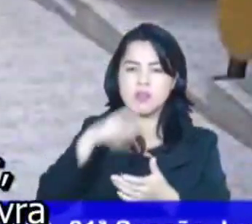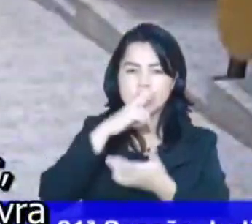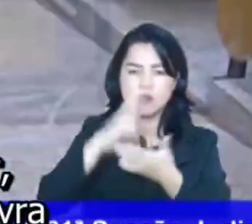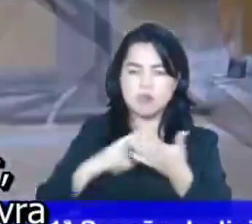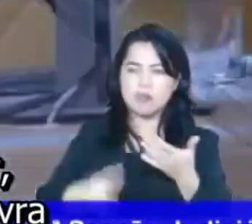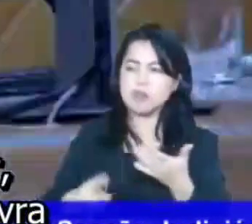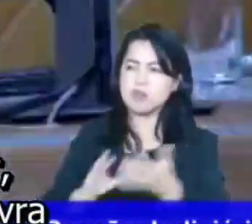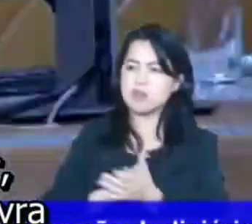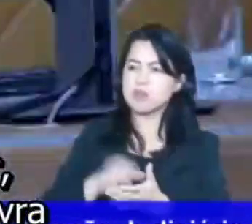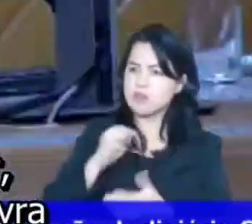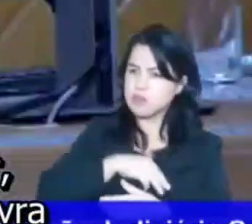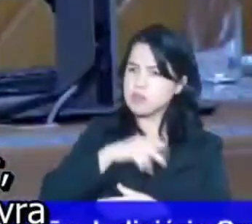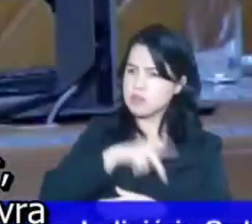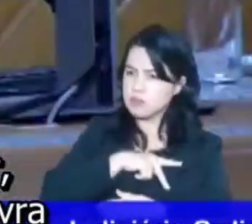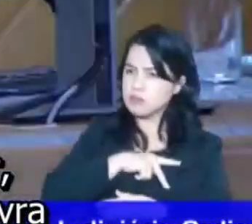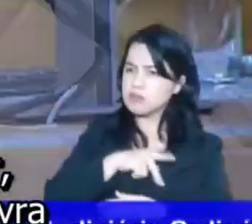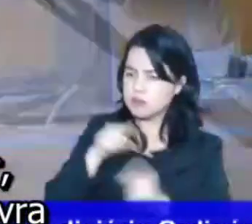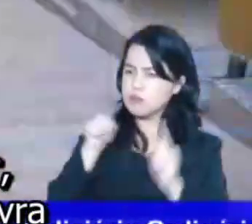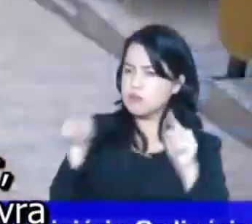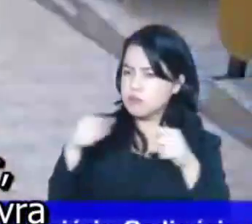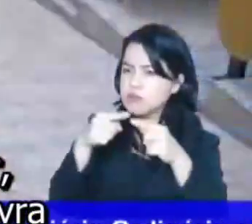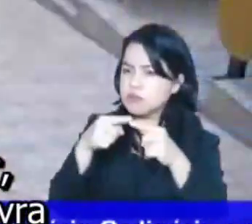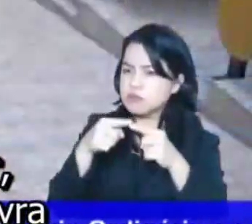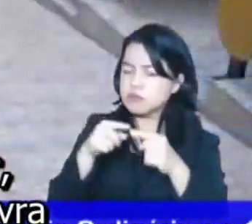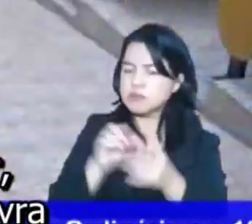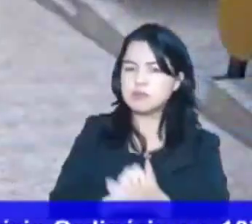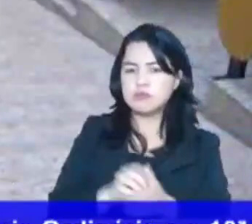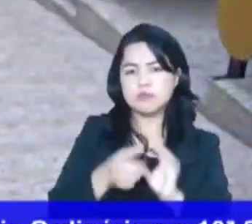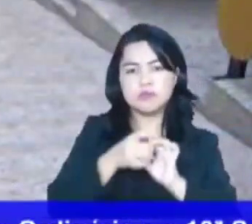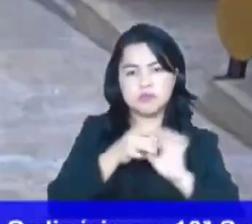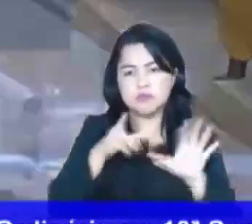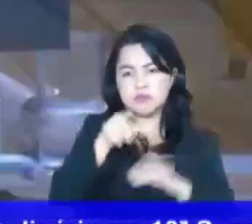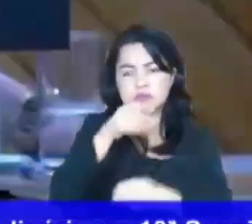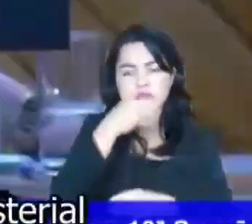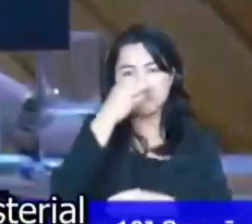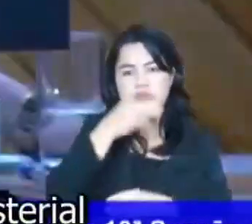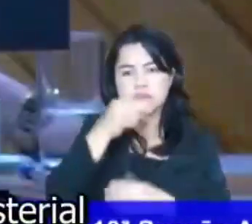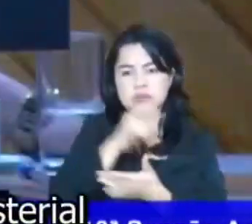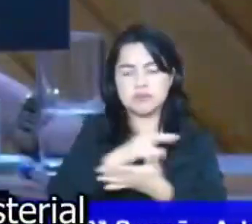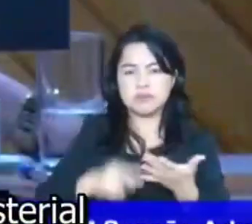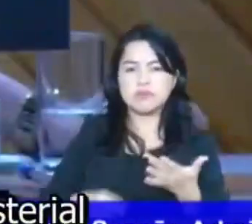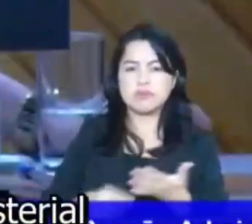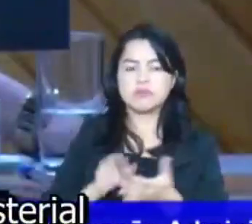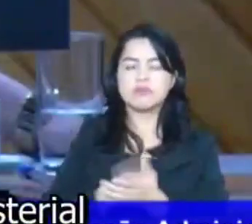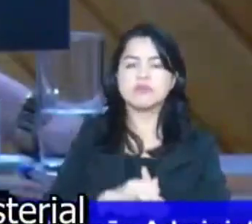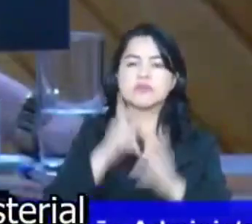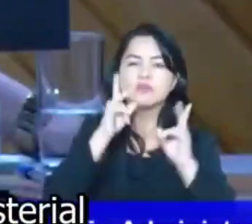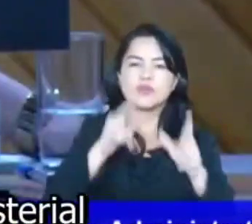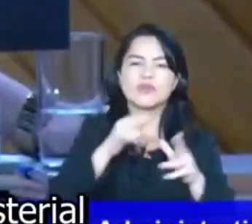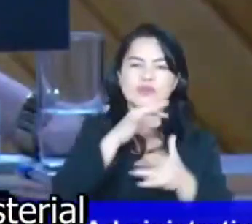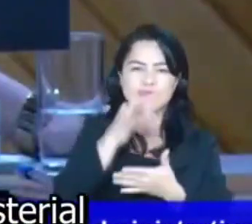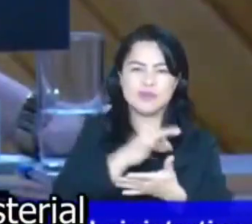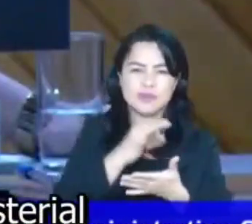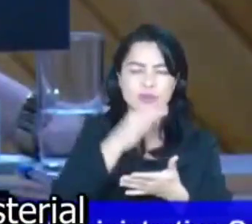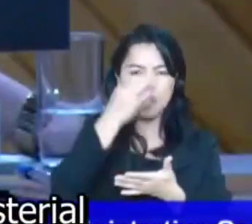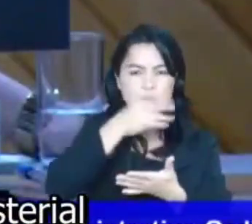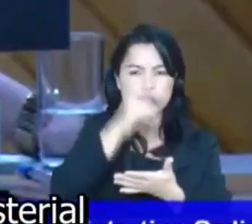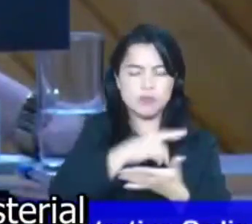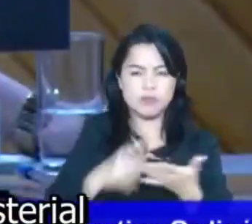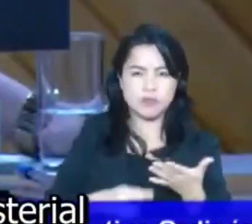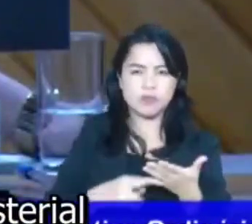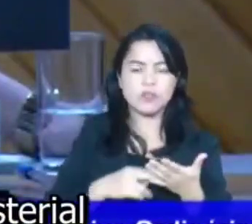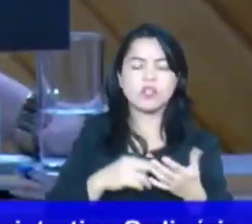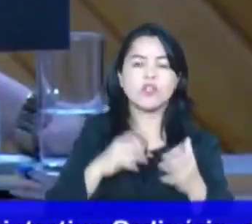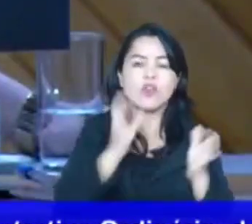Paulo. Imagem ampla Reitero o do parecer, senhor plenário. presidente. Reiterada a relatora com a palavra. Foco, doutora Conforme Paola relatado, Santos. tanto o órgão técnico